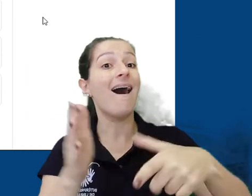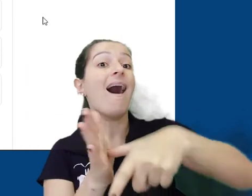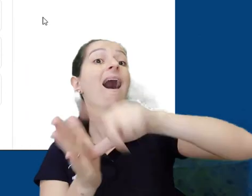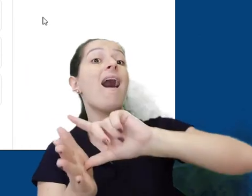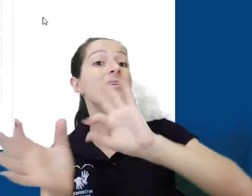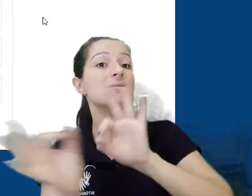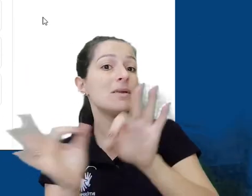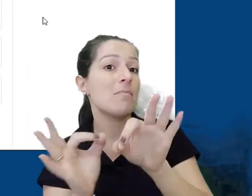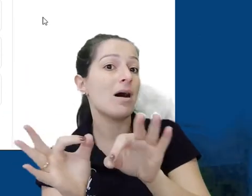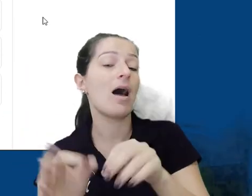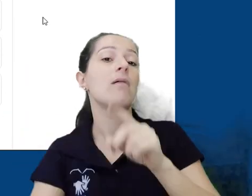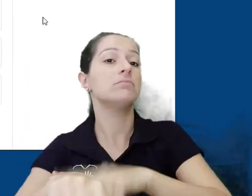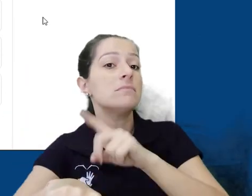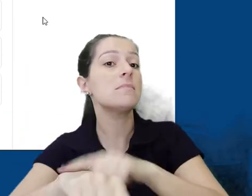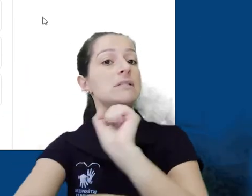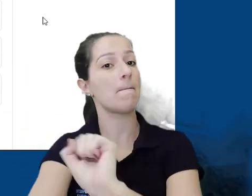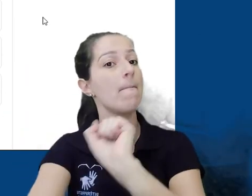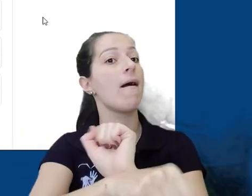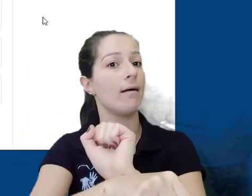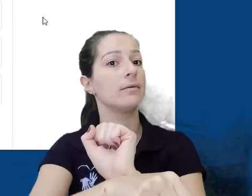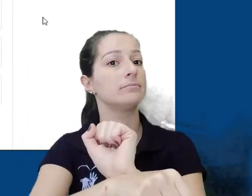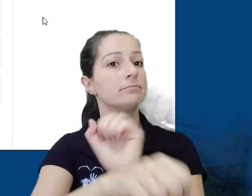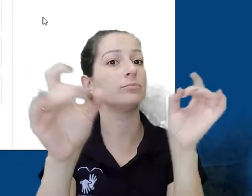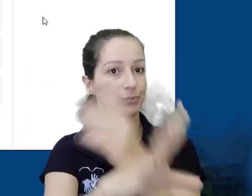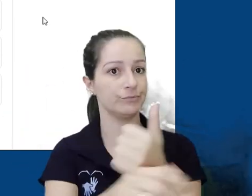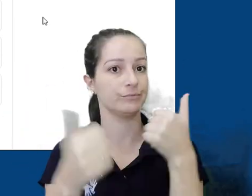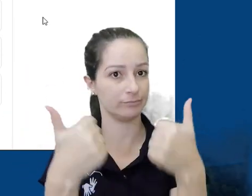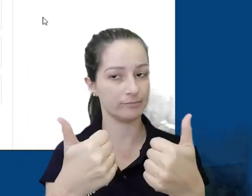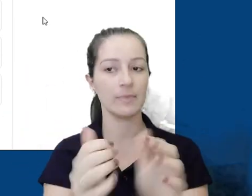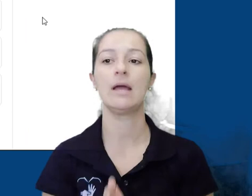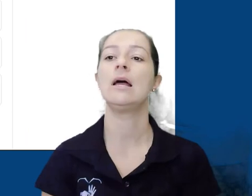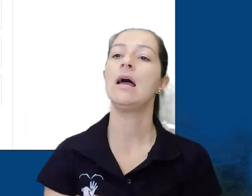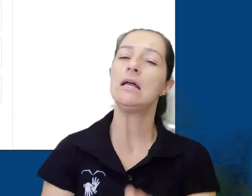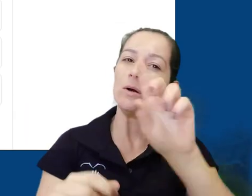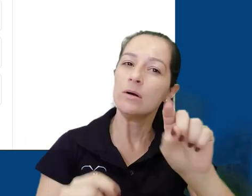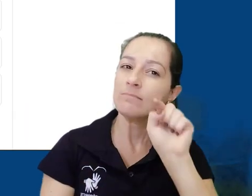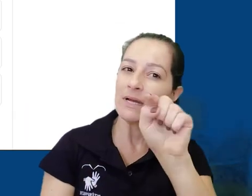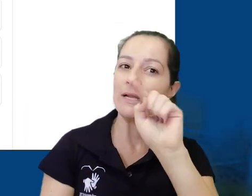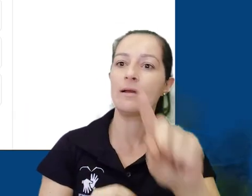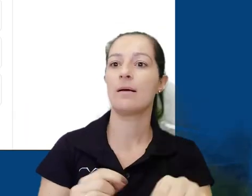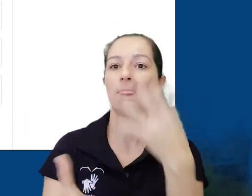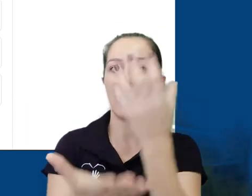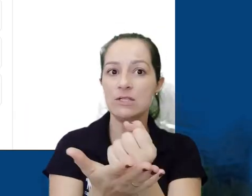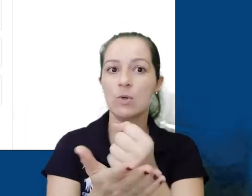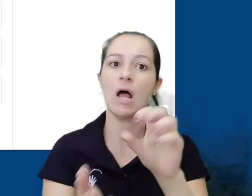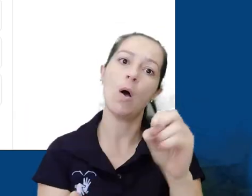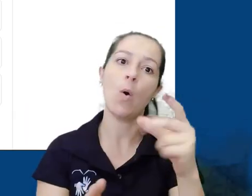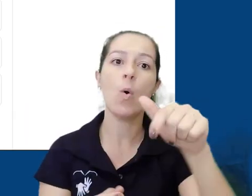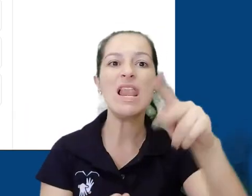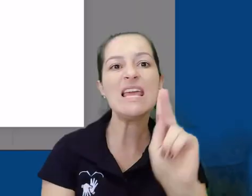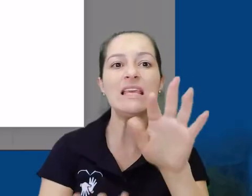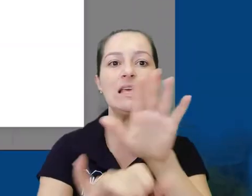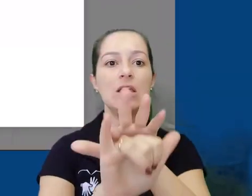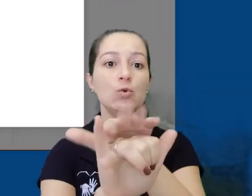outras o e programar ela para o horário que você quer que o vídeo fique disponível por último podemos clicar novamente em adicionar